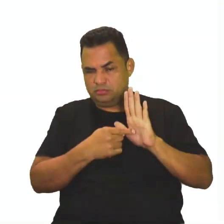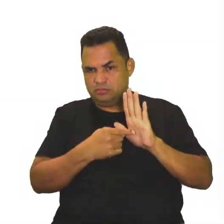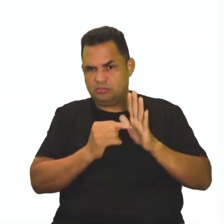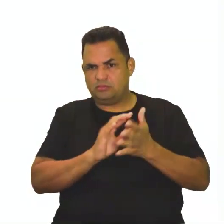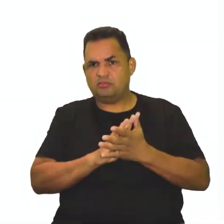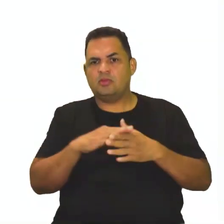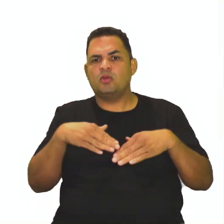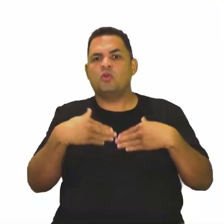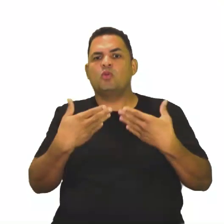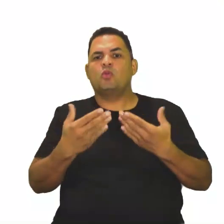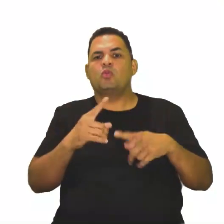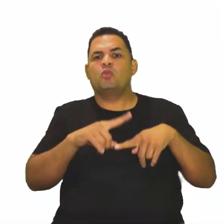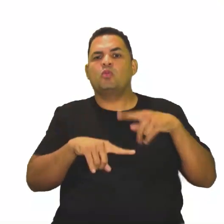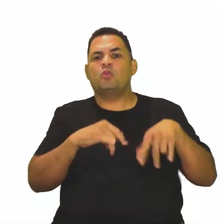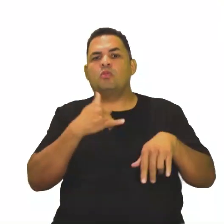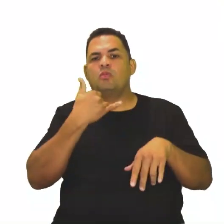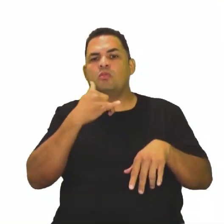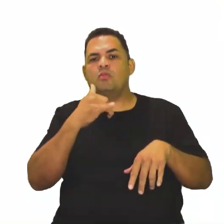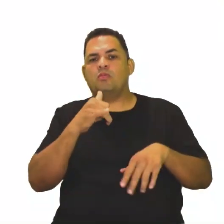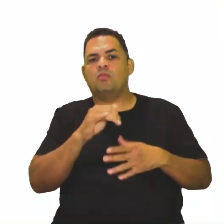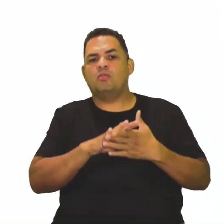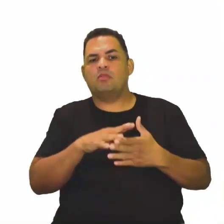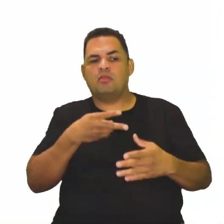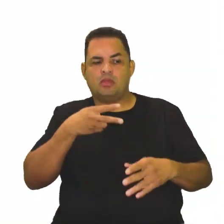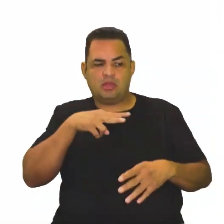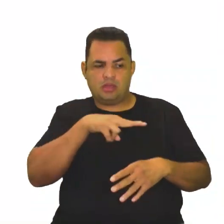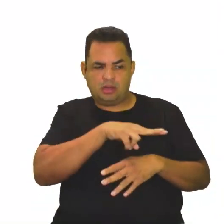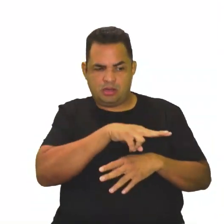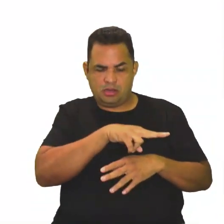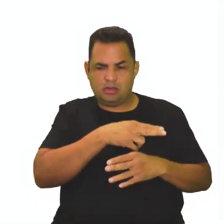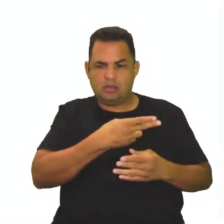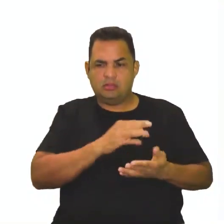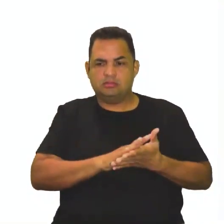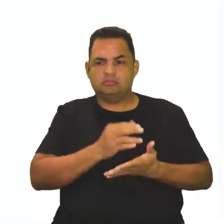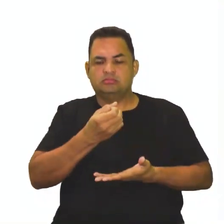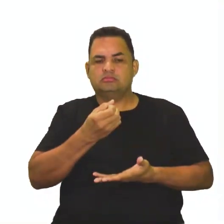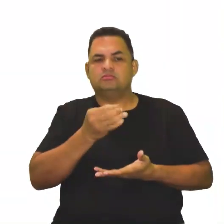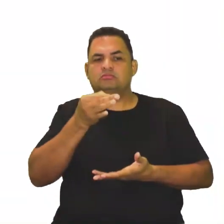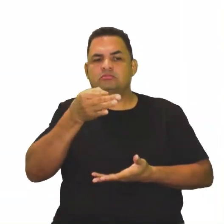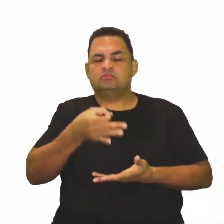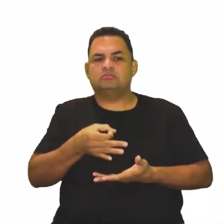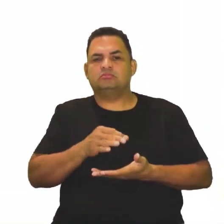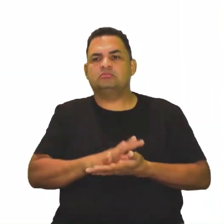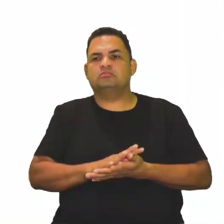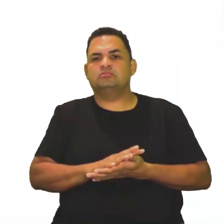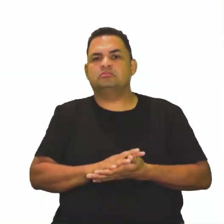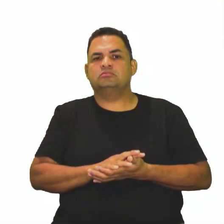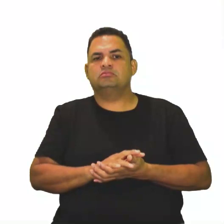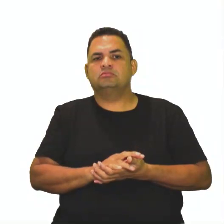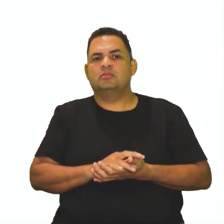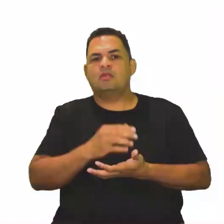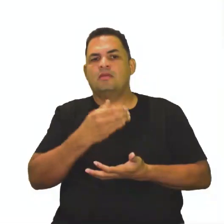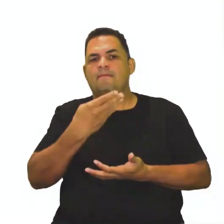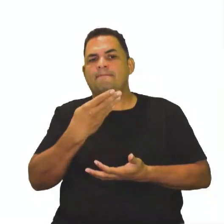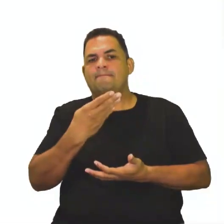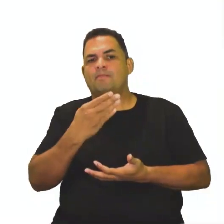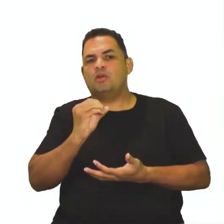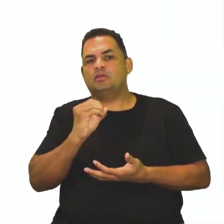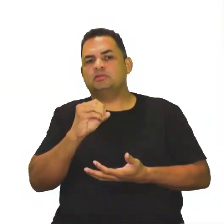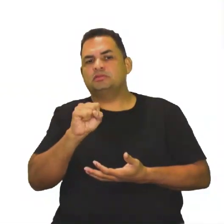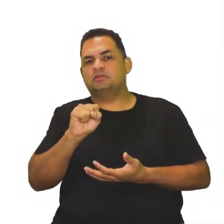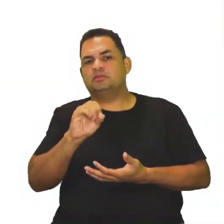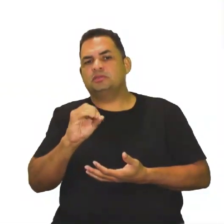que quando esse aparelho elétrico ele é alimentado nessa tensão certa, a potência dele vai ser 480,